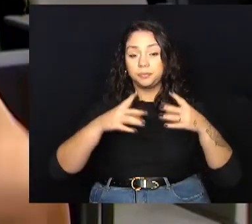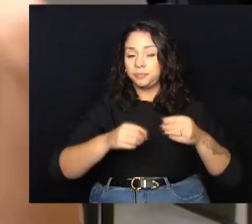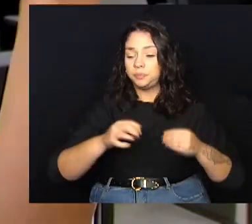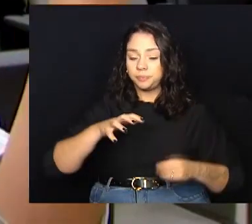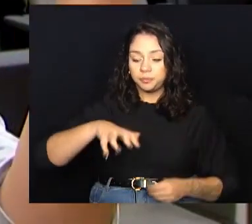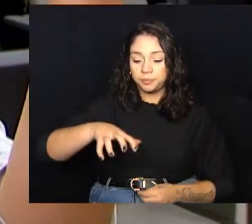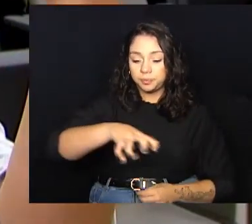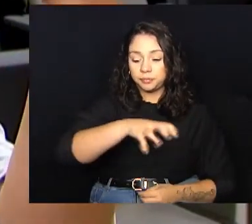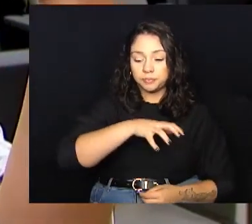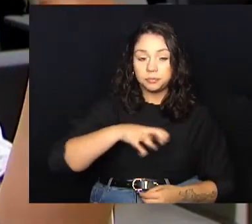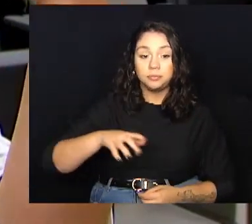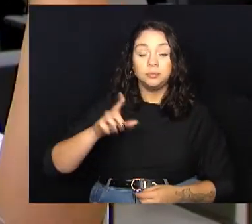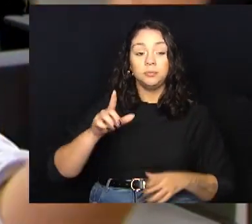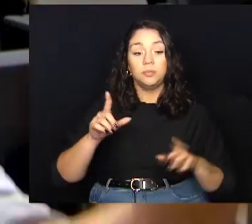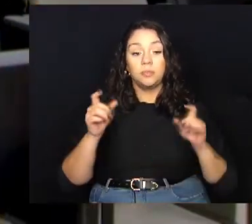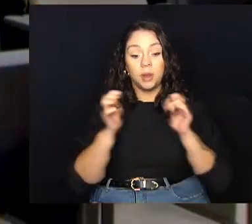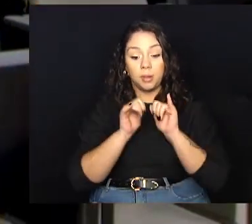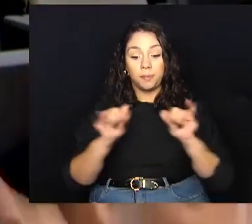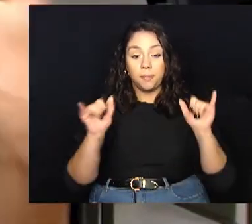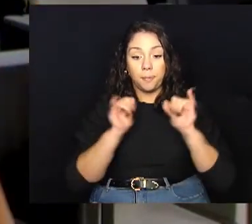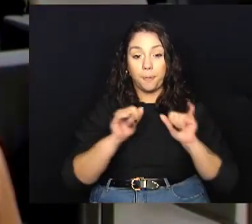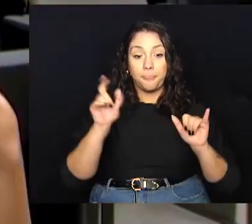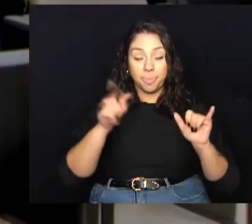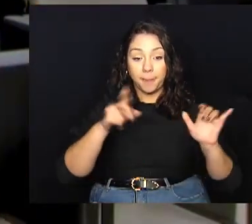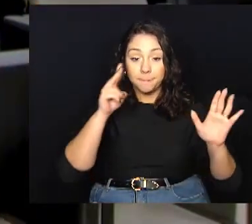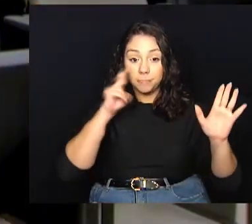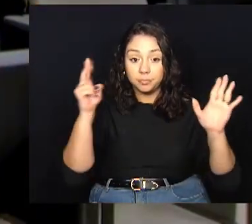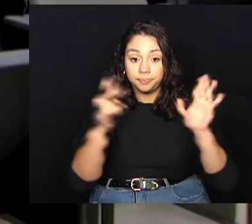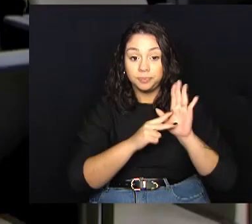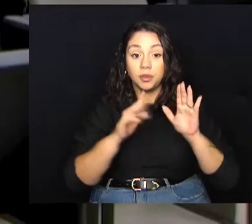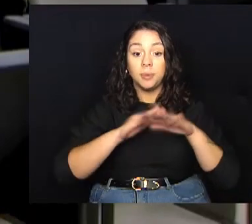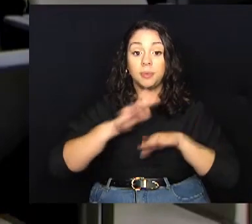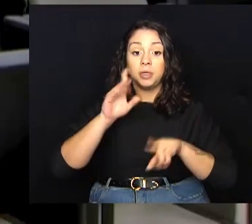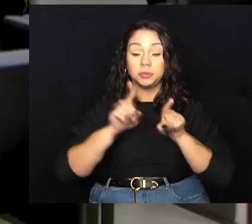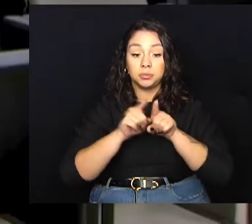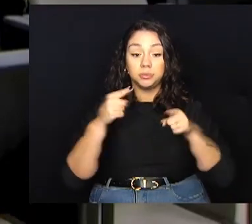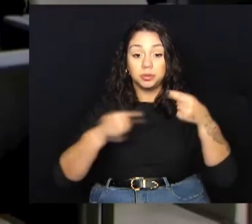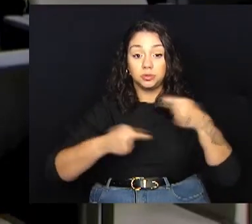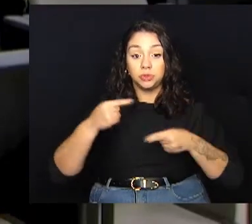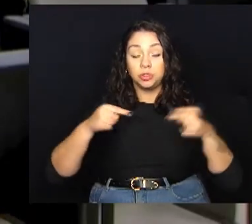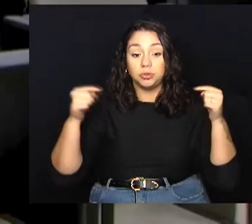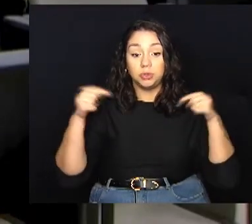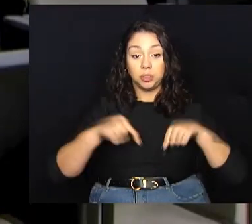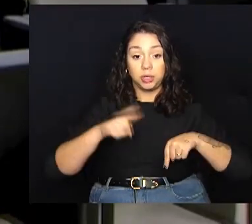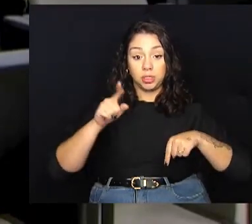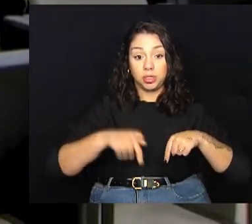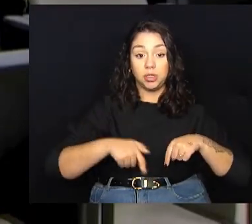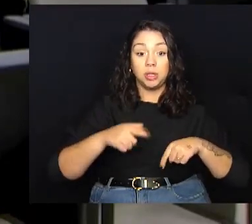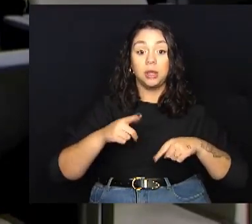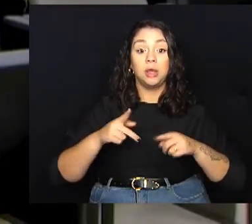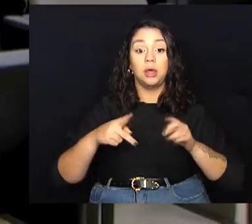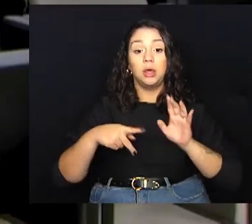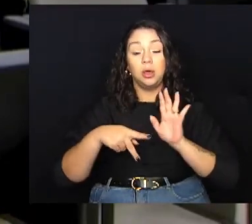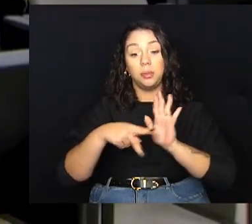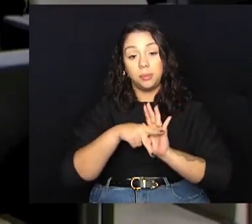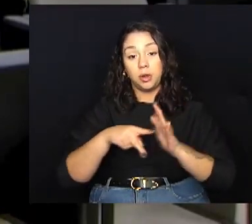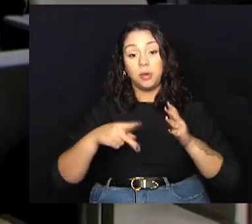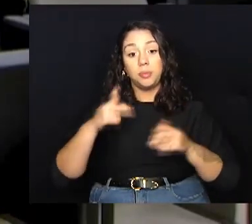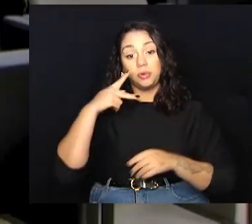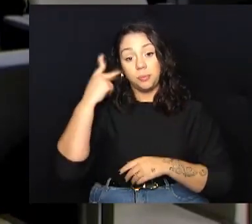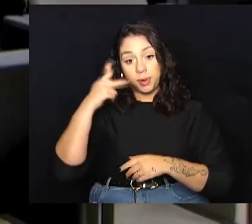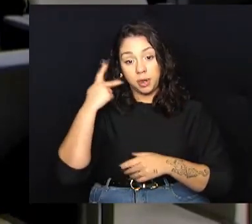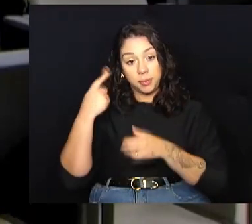que a gente também já sejamos assim é uma visibilidade a mais e também foi discutido aqui também no Parlamento Metropolitano que uma